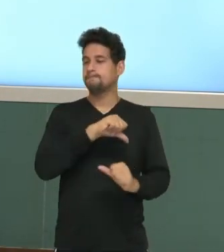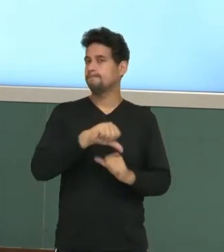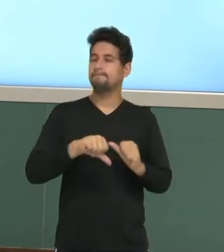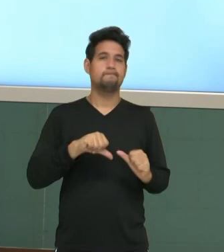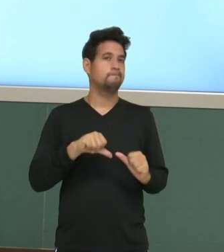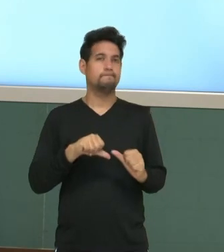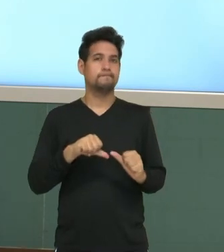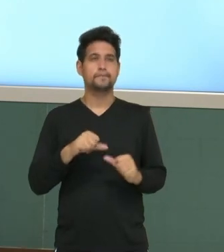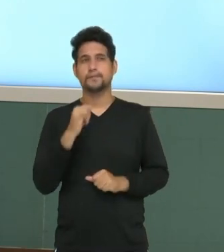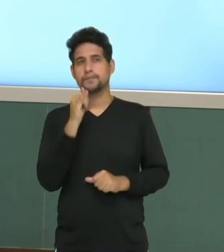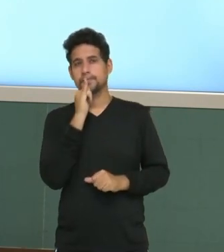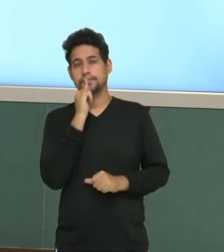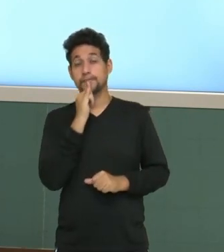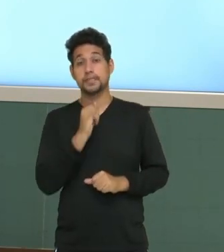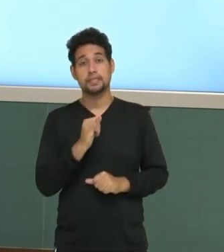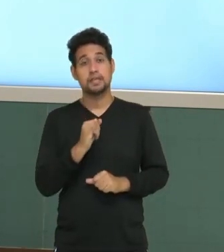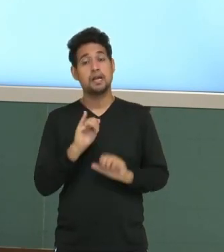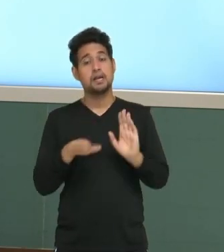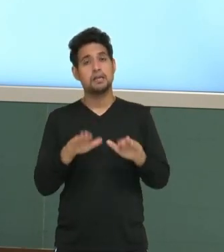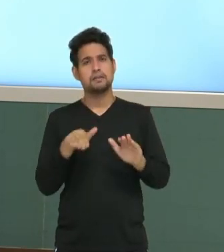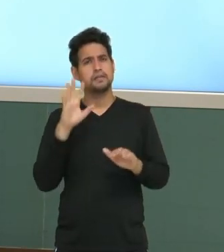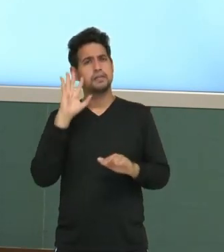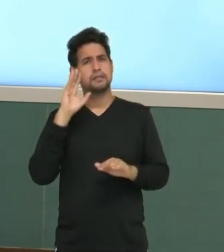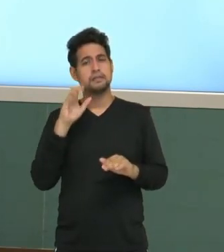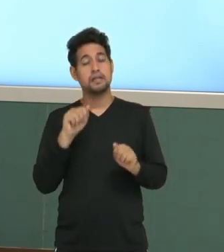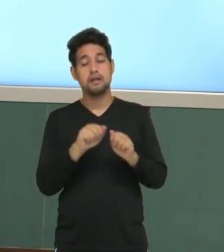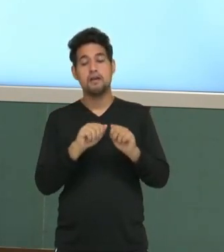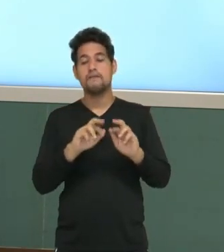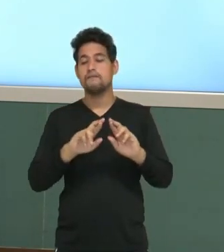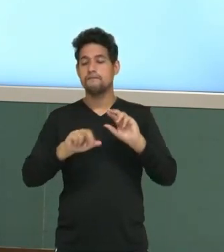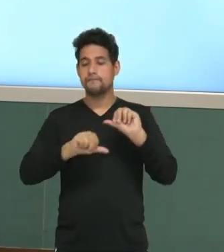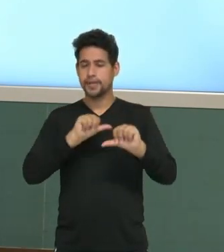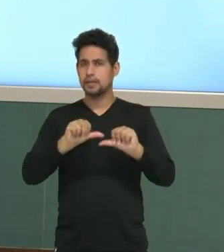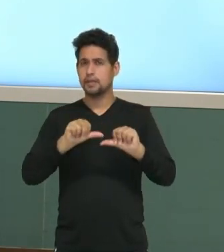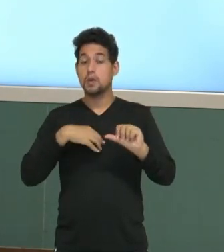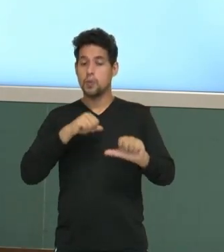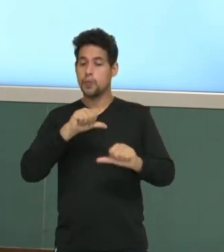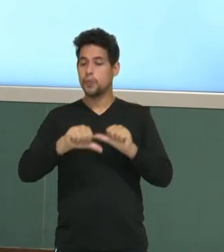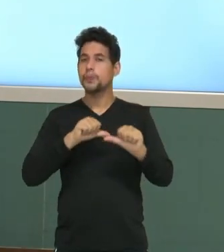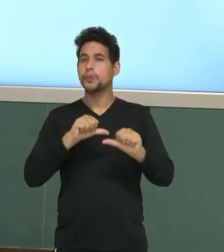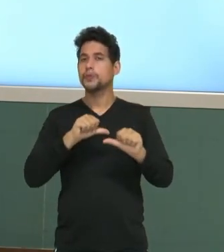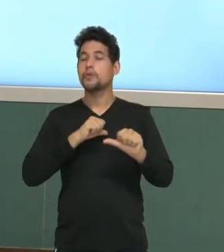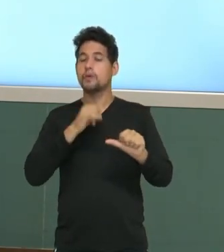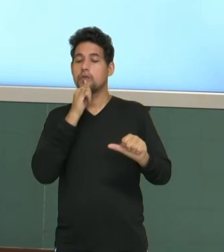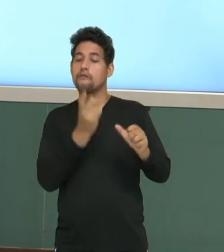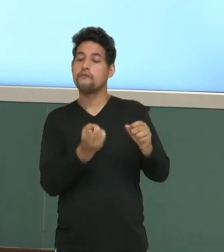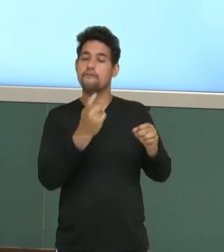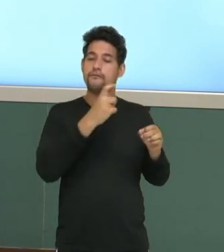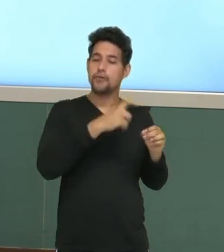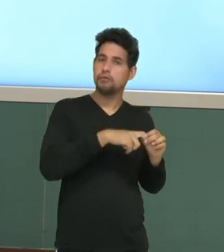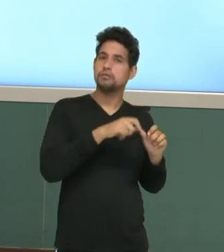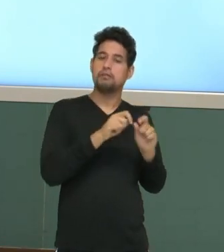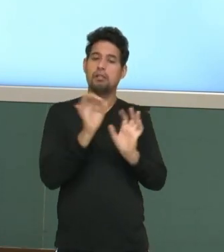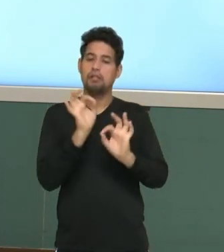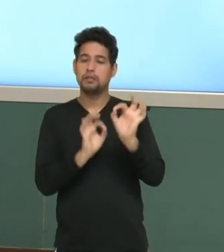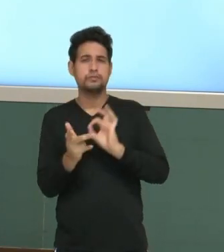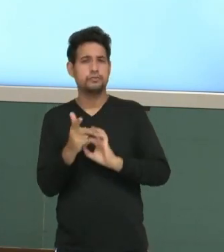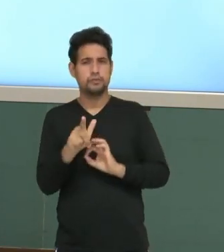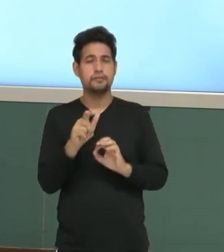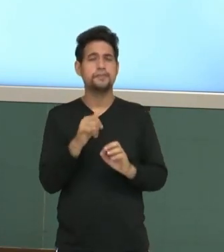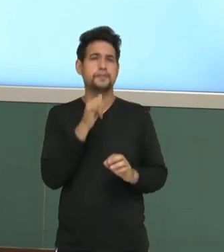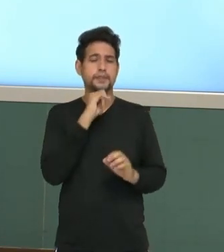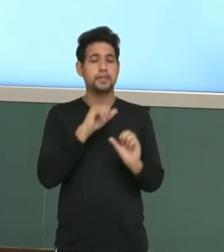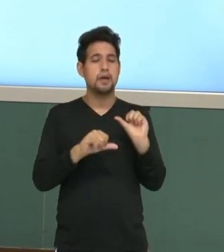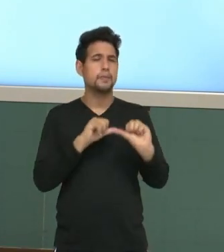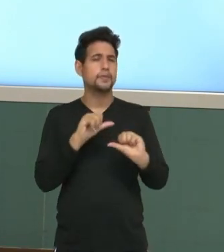reversíveis, ou seja, podem ser desfeitas. Eu modifico, eu volto atrás. É o caso das